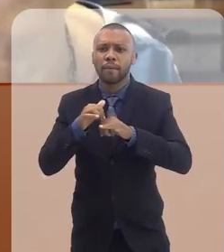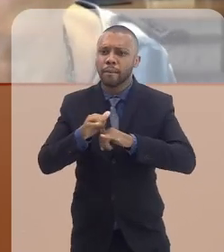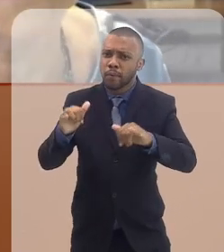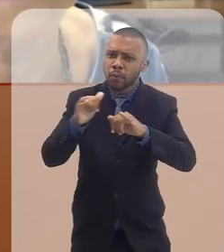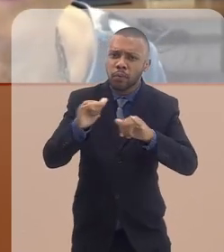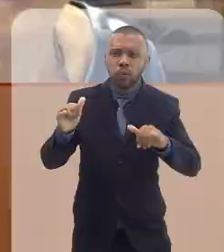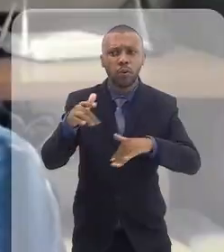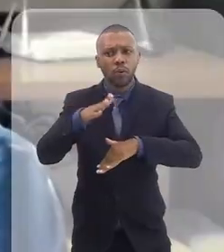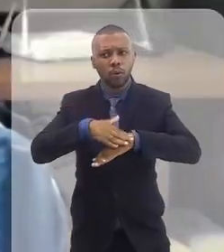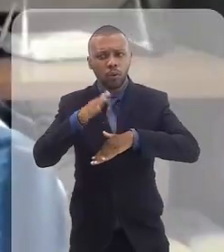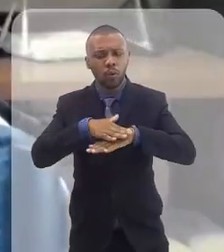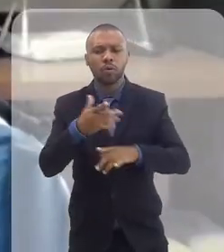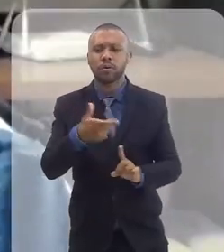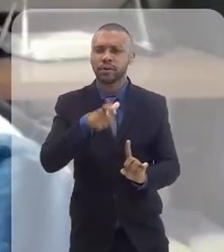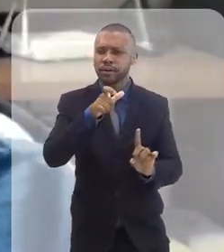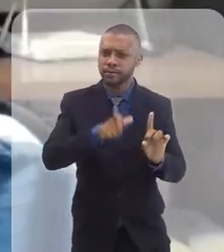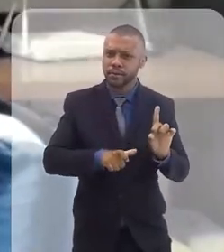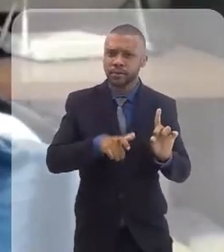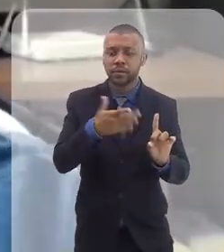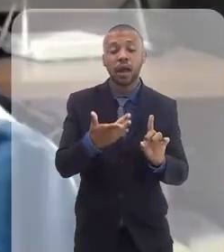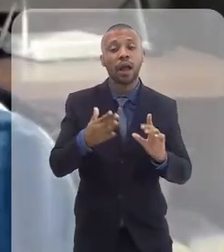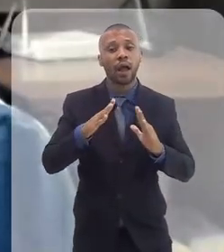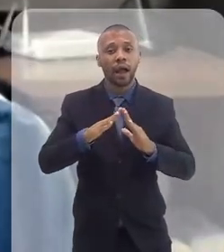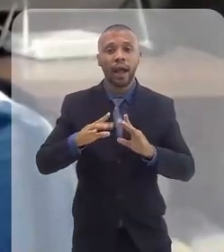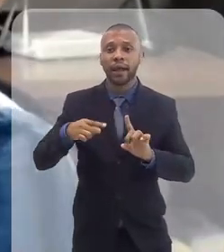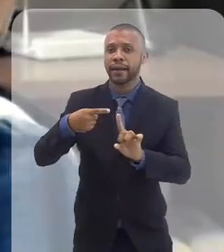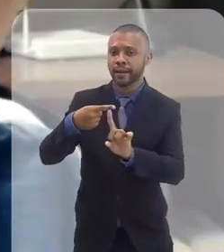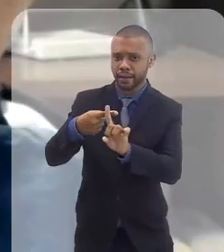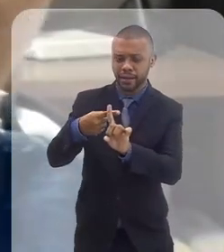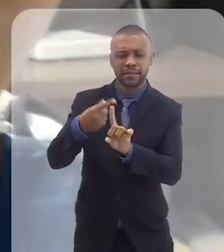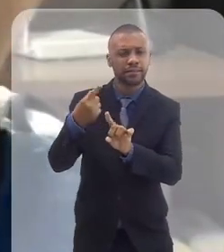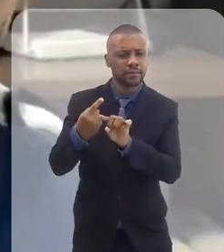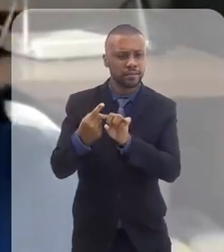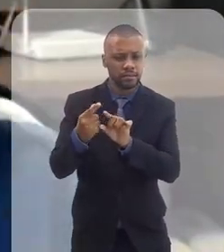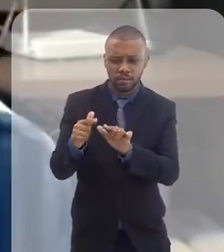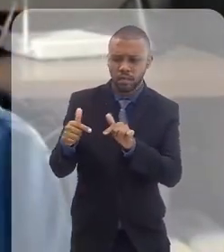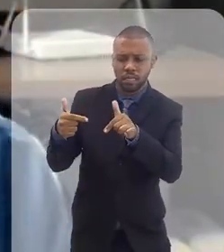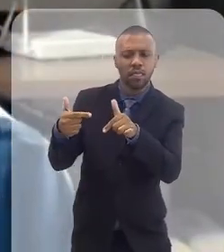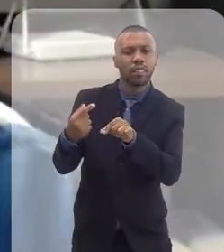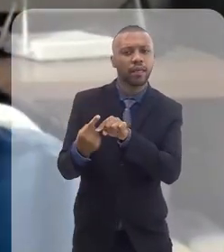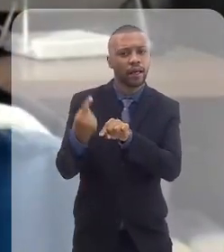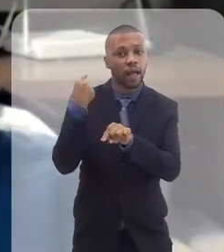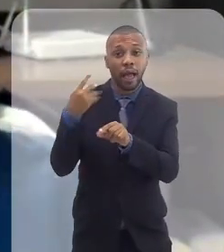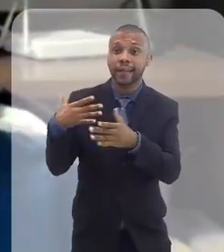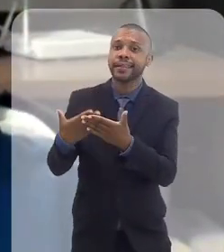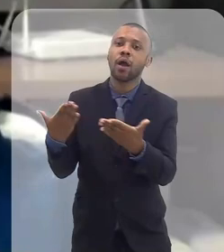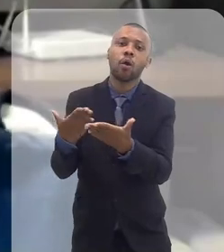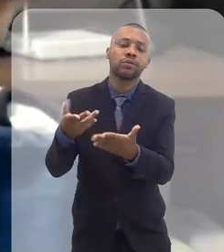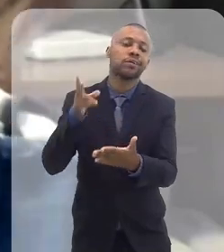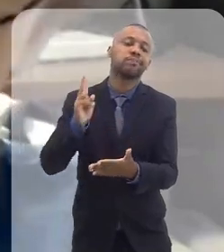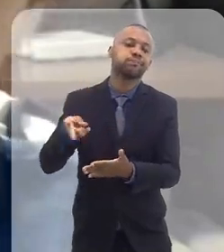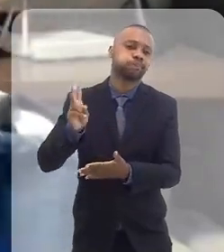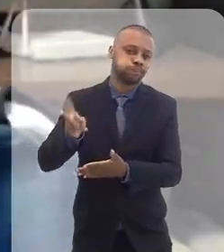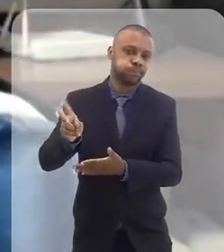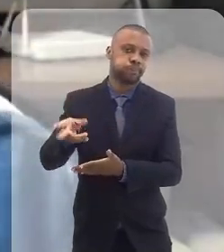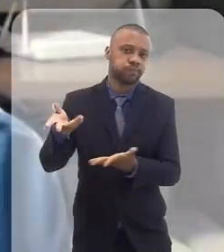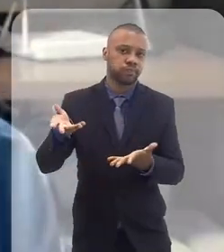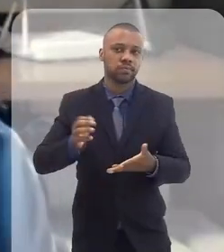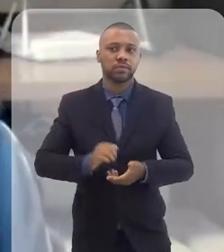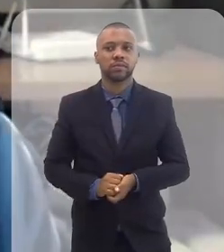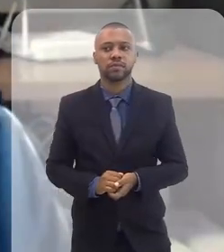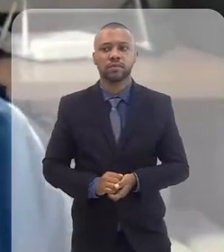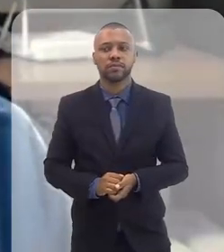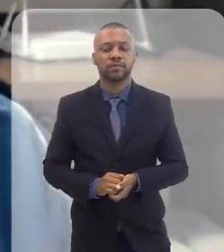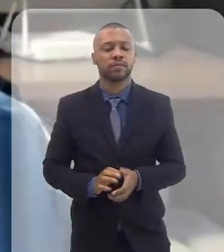da Paz. Porque o que ele fez, o que a igreja fez naquela época, e continua